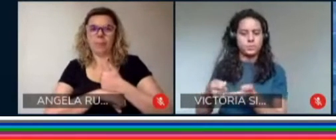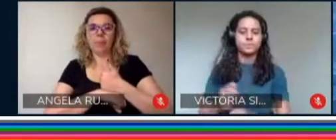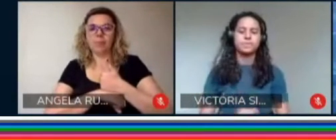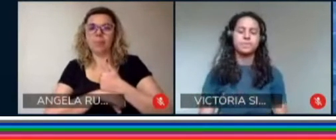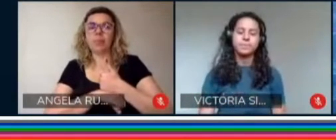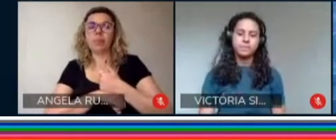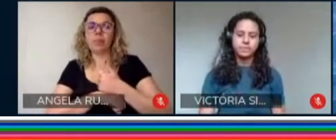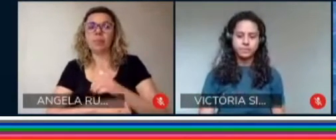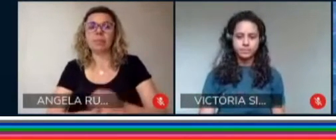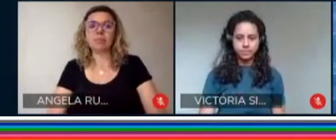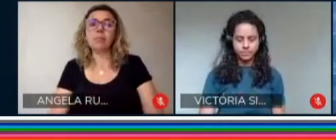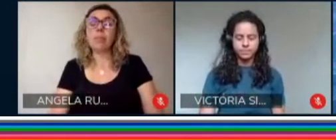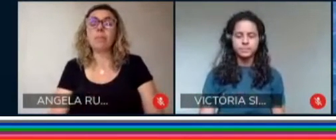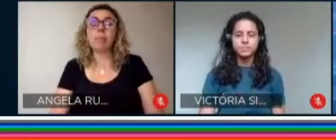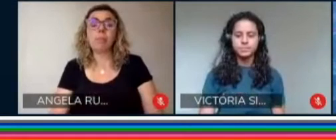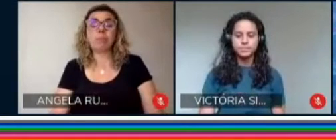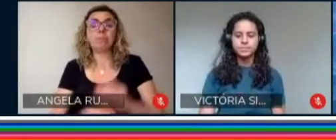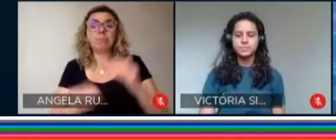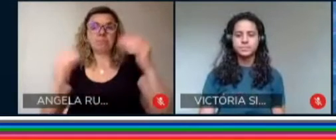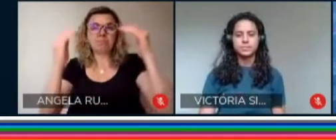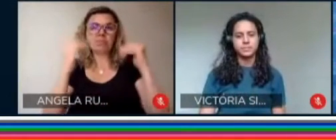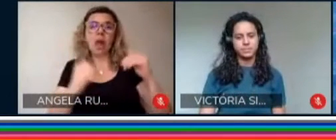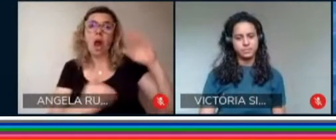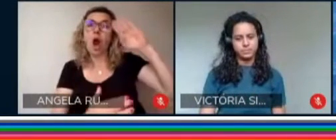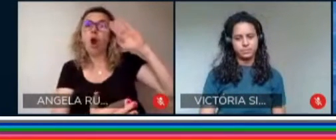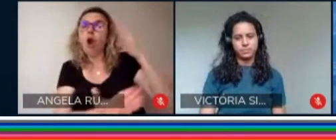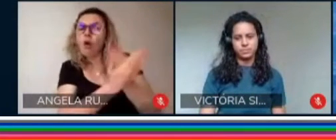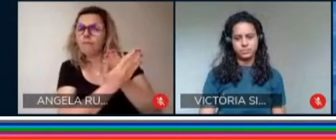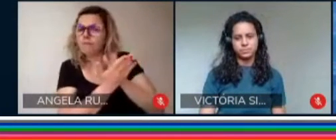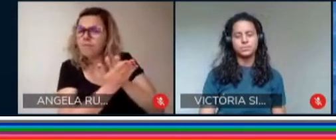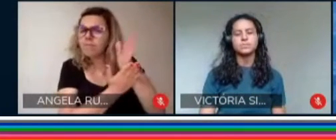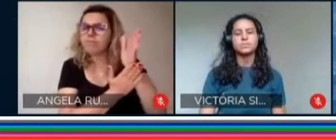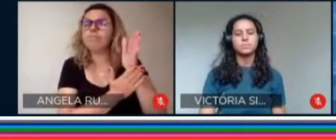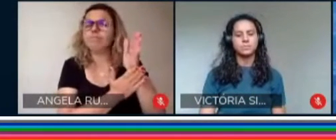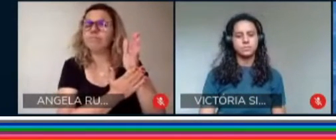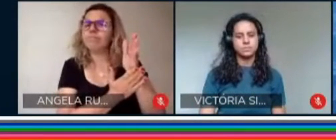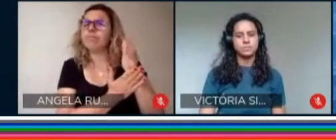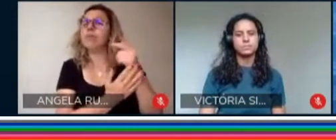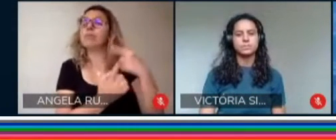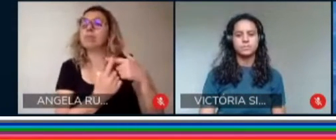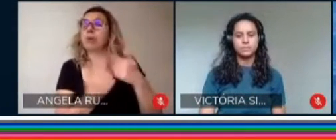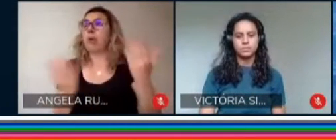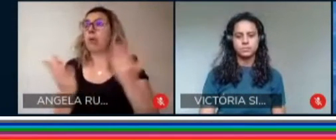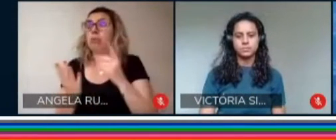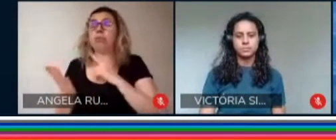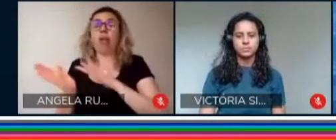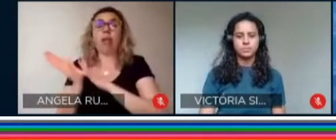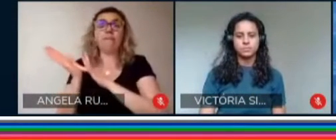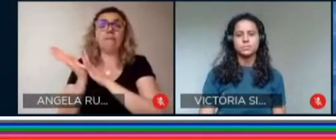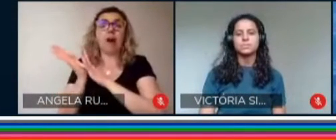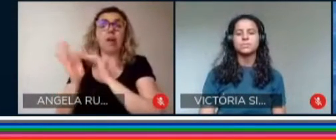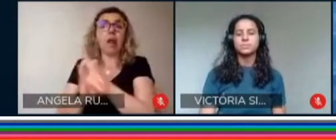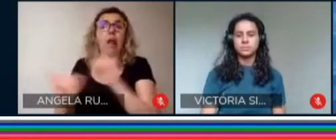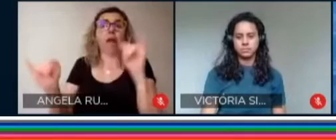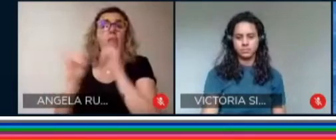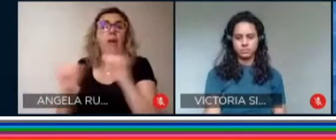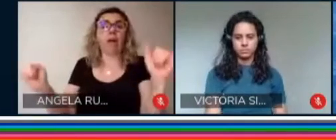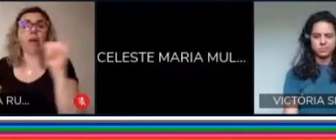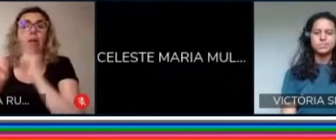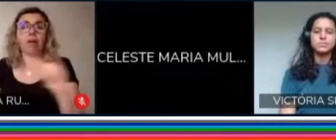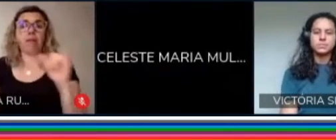A confiabilidade, né? Eu também tenho que saber, em tempos de tantas fake news horrorosas, né? A gente está